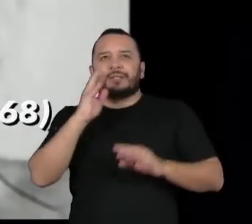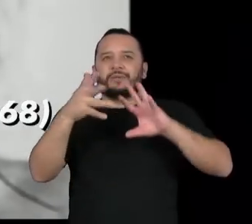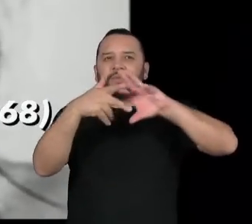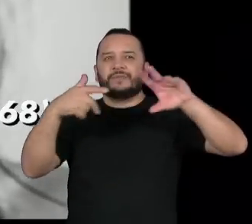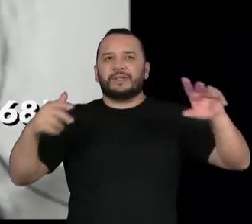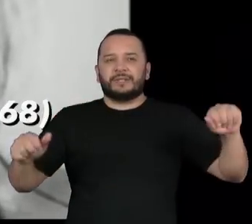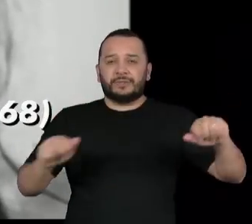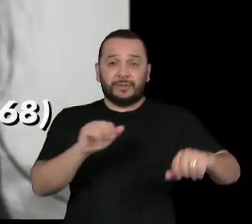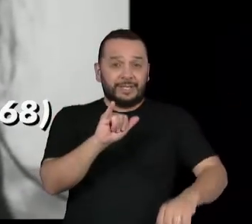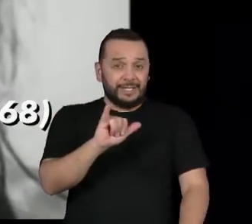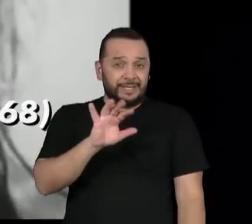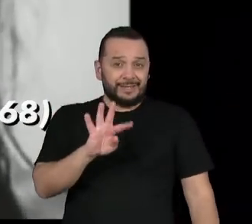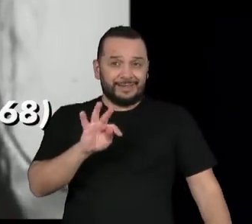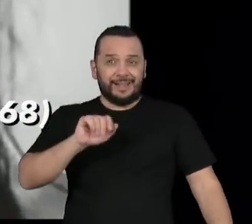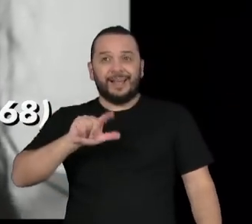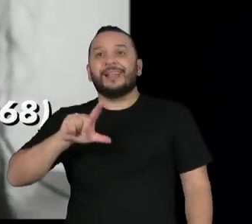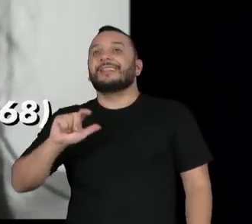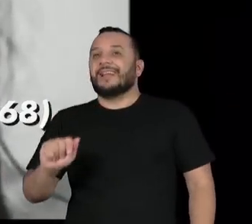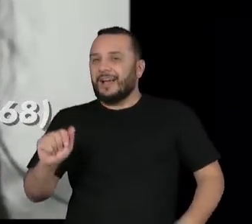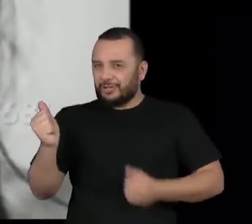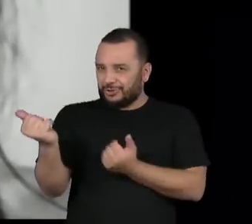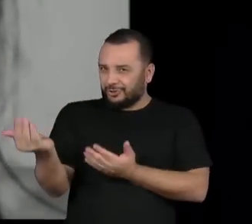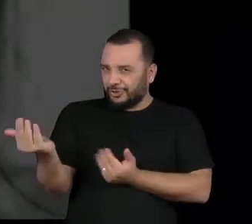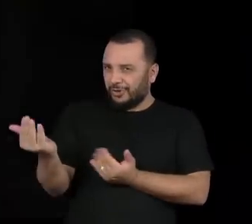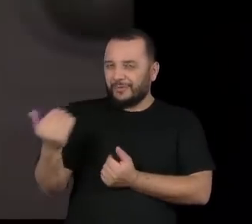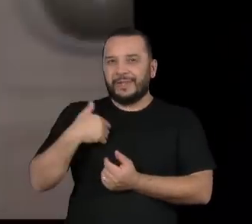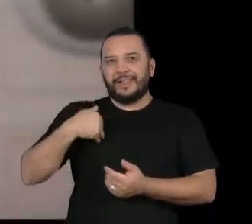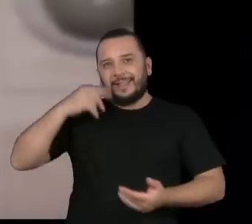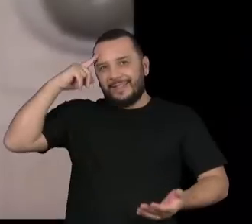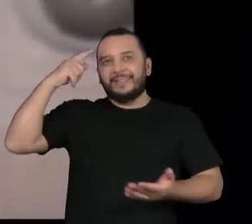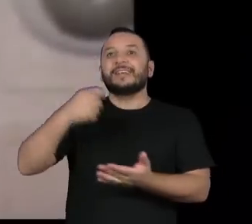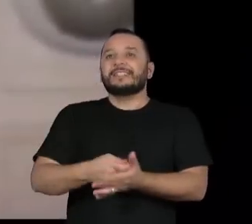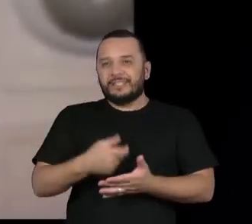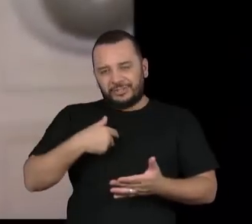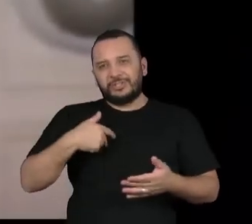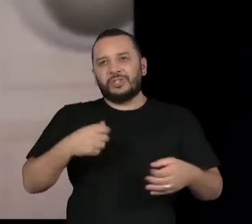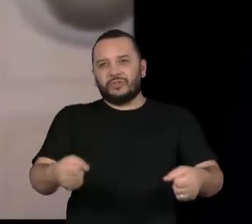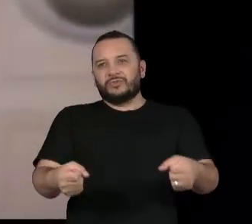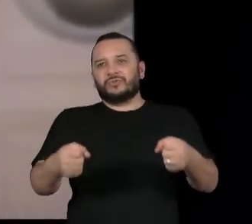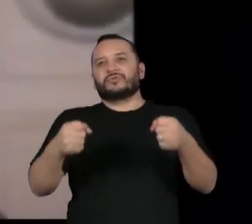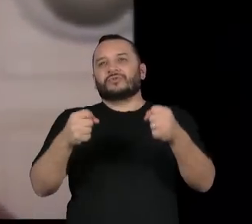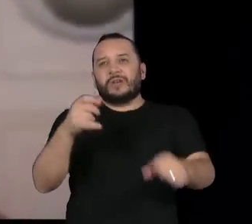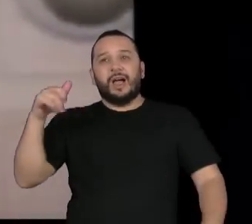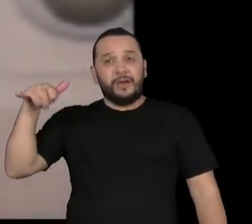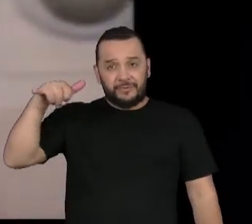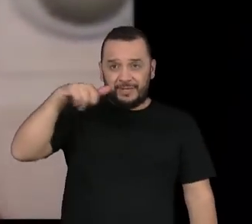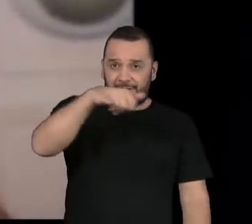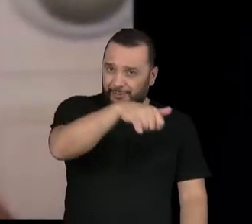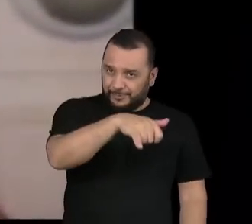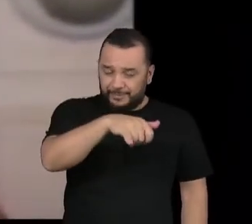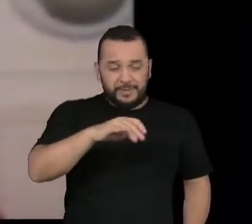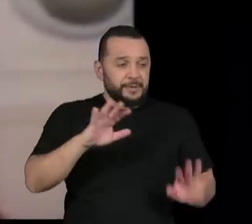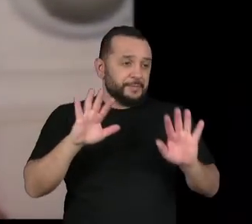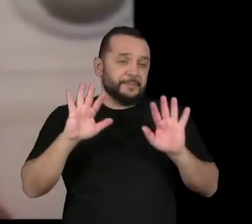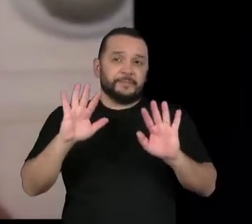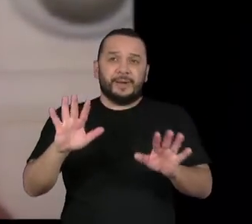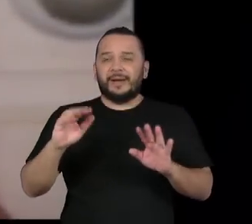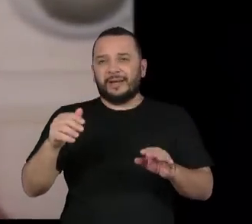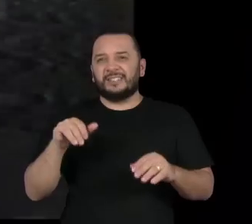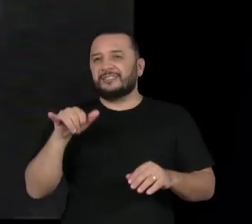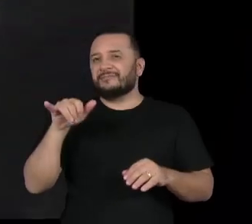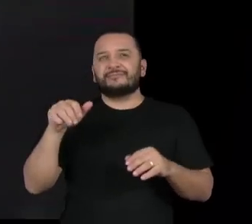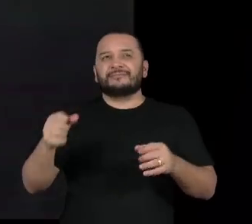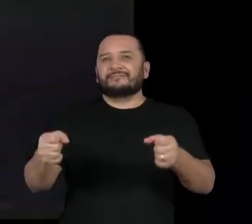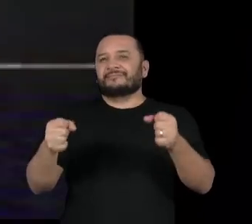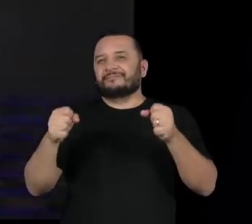Ítala Nandi era bem jovem quando decidiu pilotar aviões, mas o destino a conduziu para outros voos,